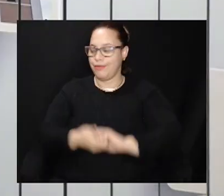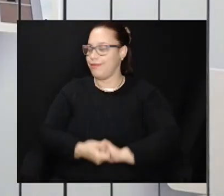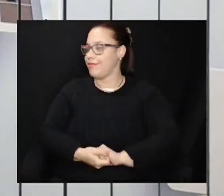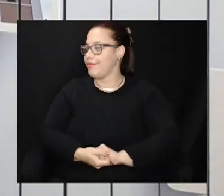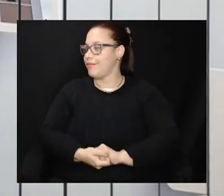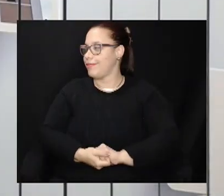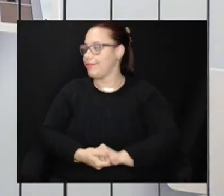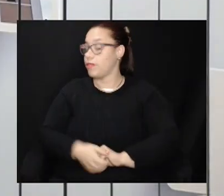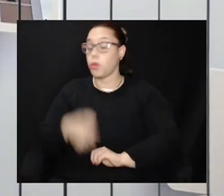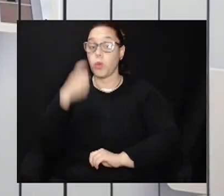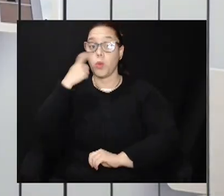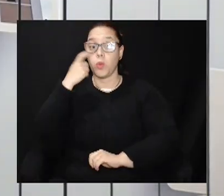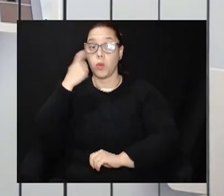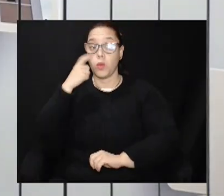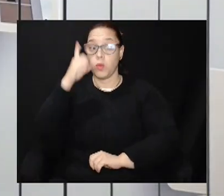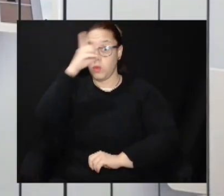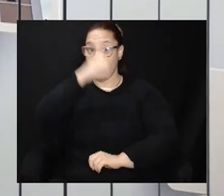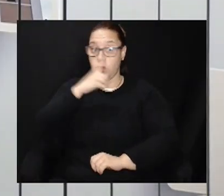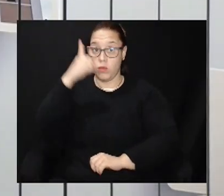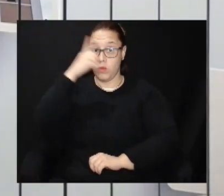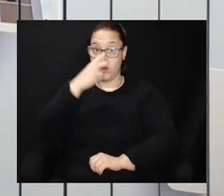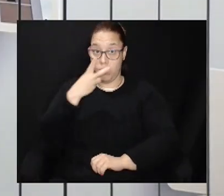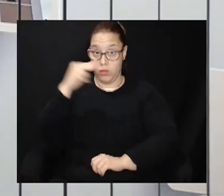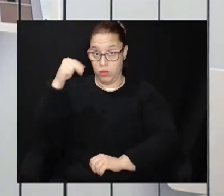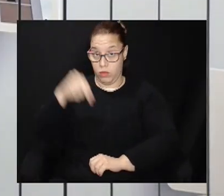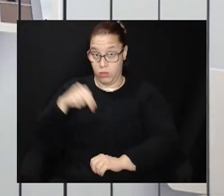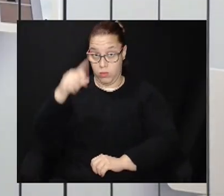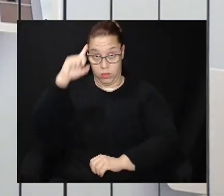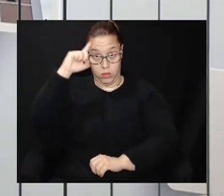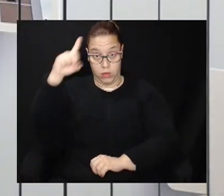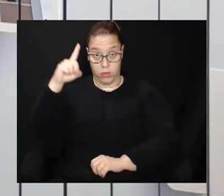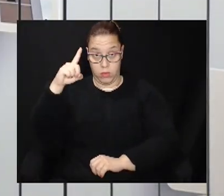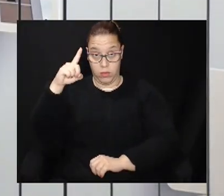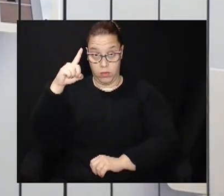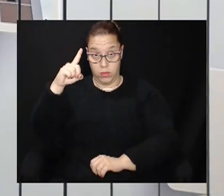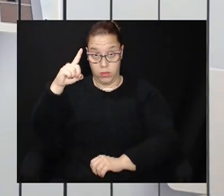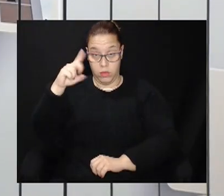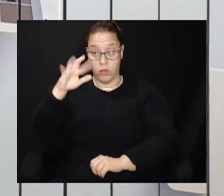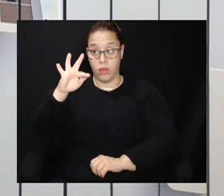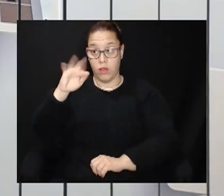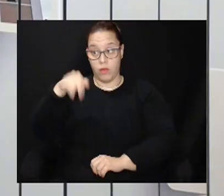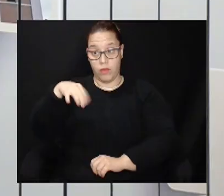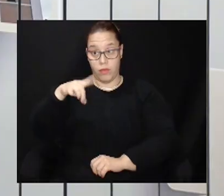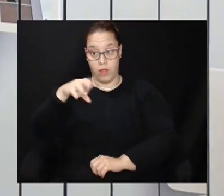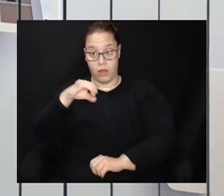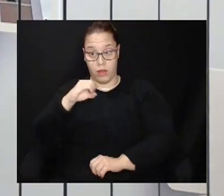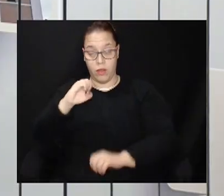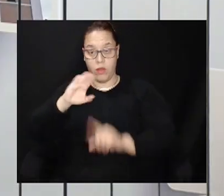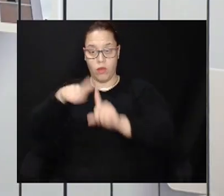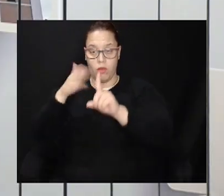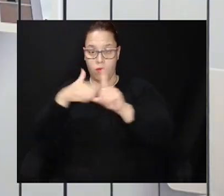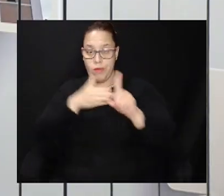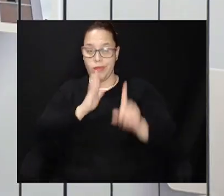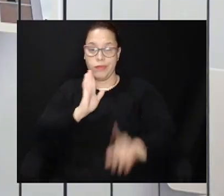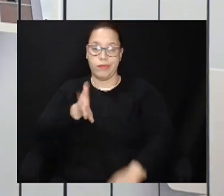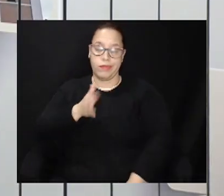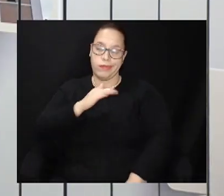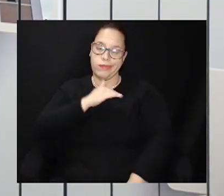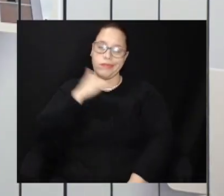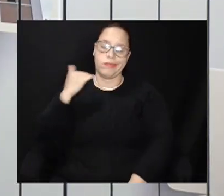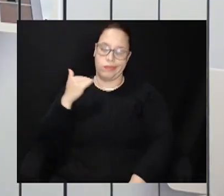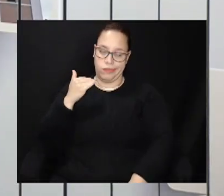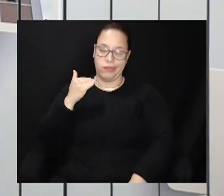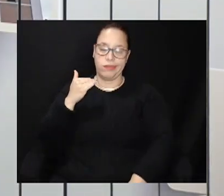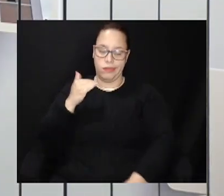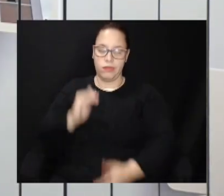só, neste domingo, 2 de novembro, é dia de finados, a data reservada para homenagear aqueles que já faleceram.